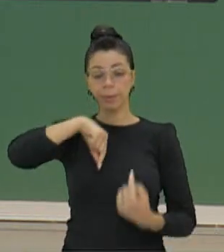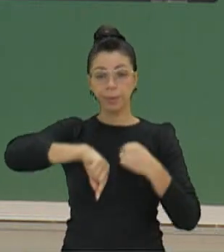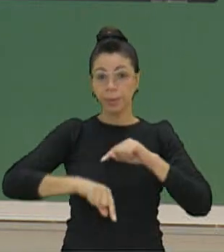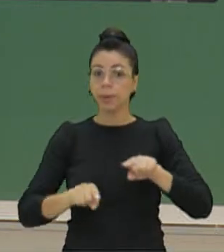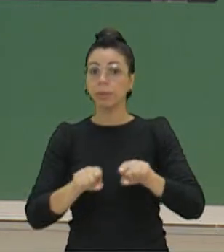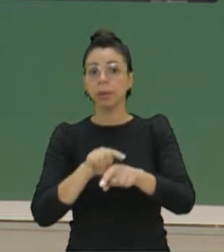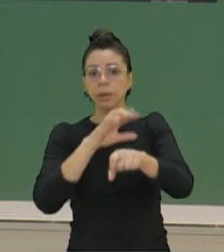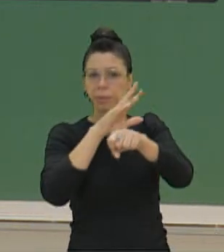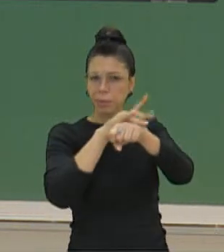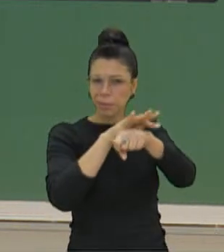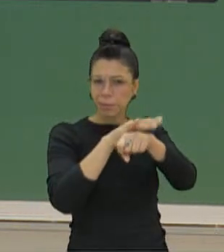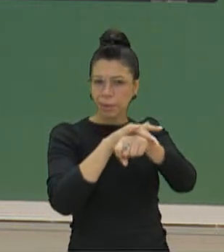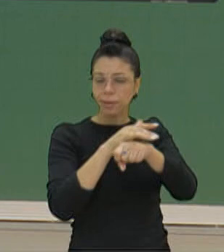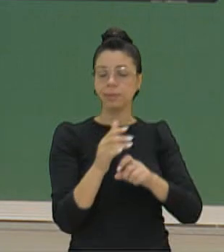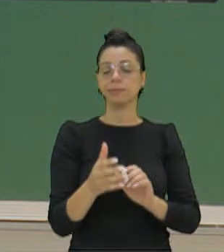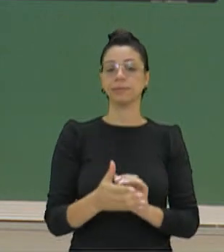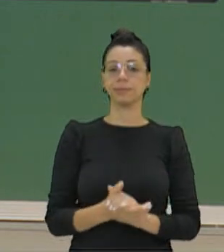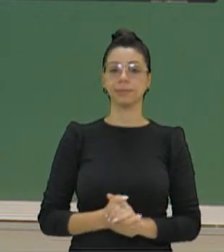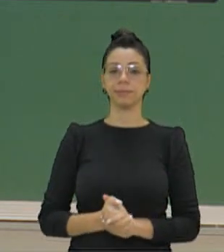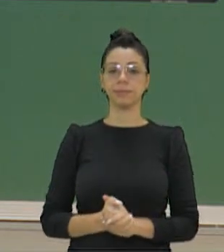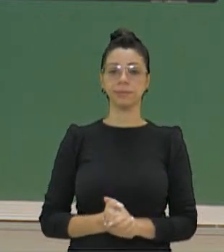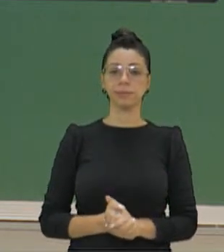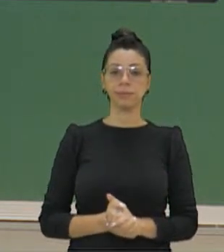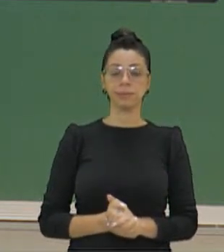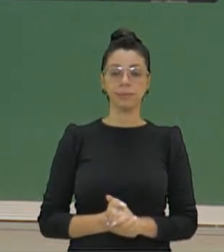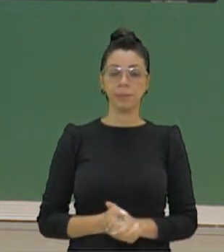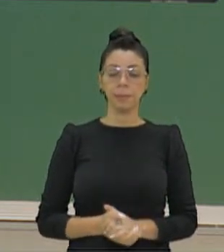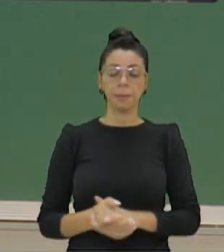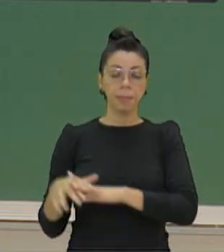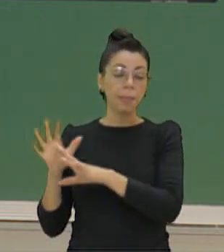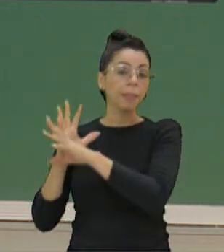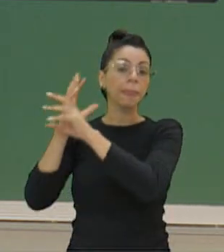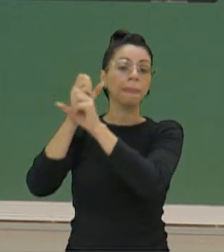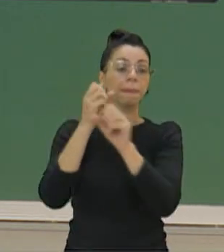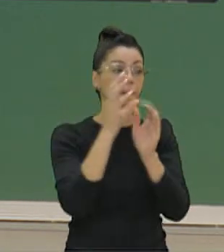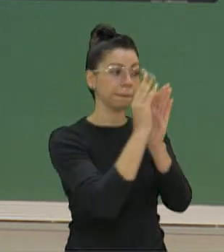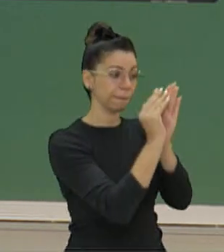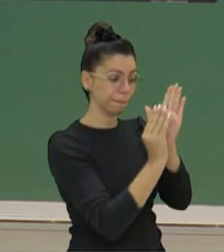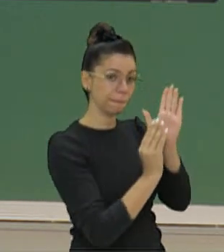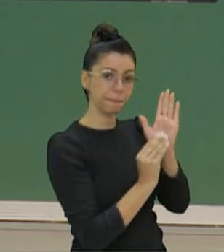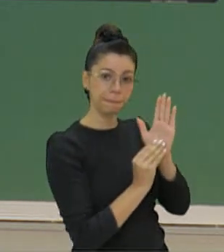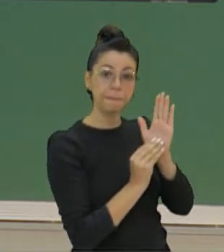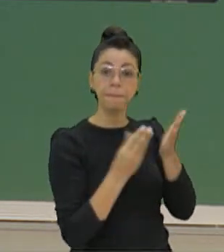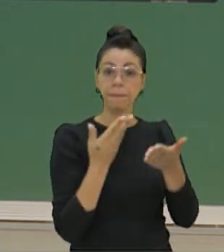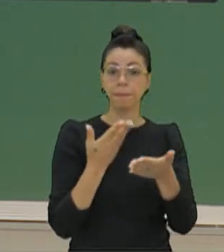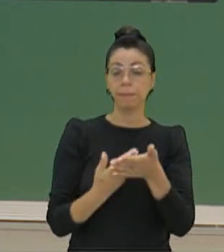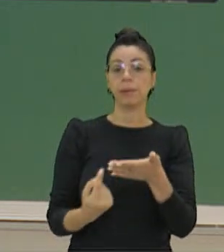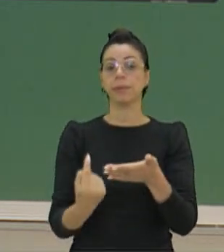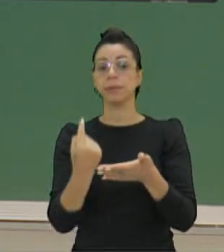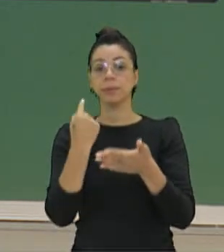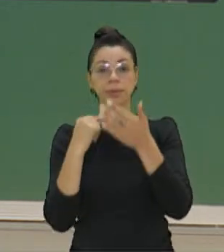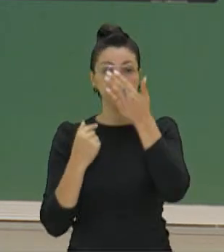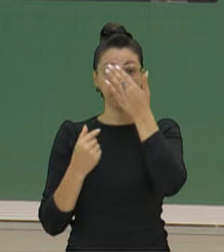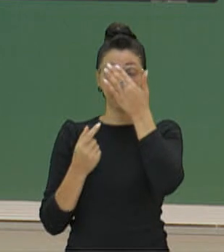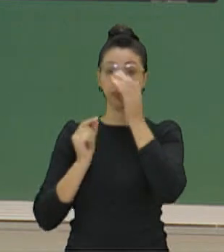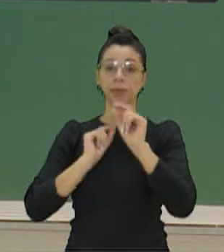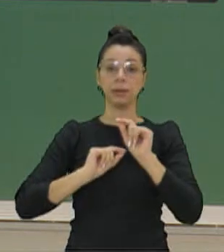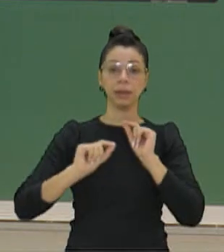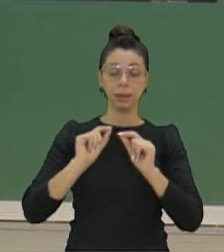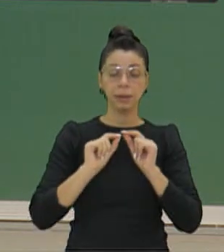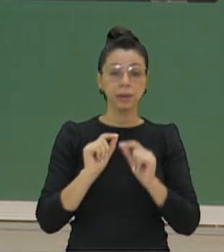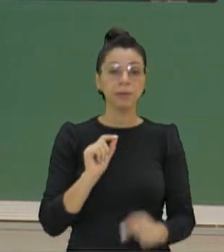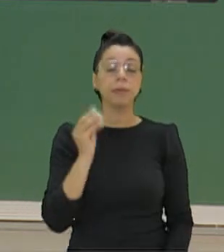também, tá? Então, vamos primeiro aqui nessa retomada de conteúdos ainda das nossas aulas passadas, vamos